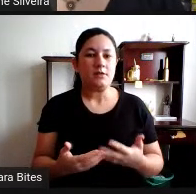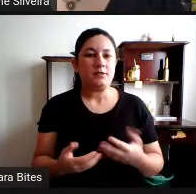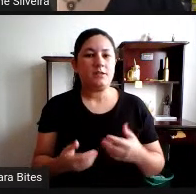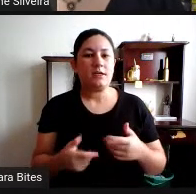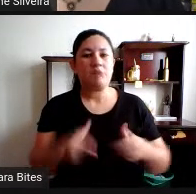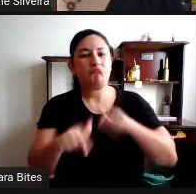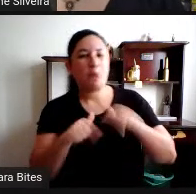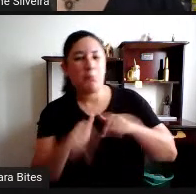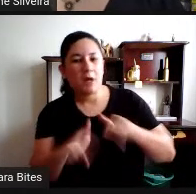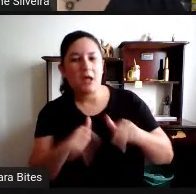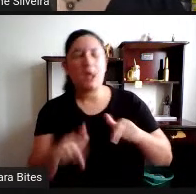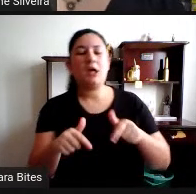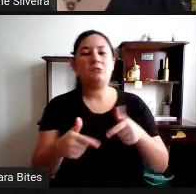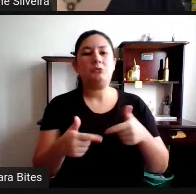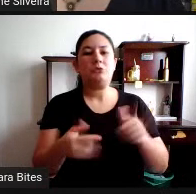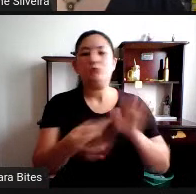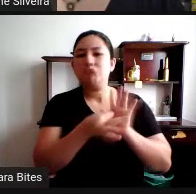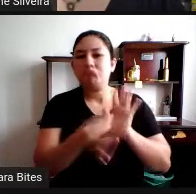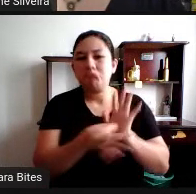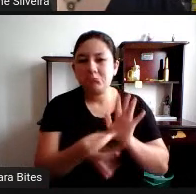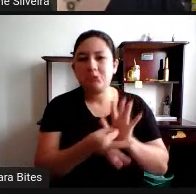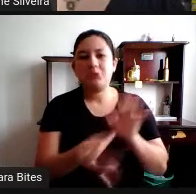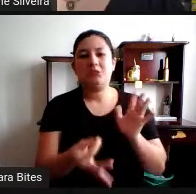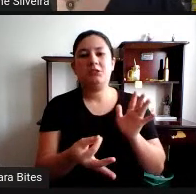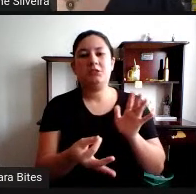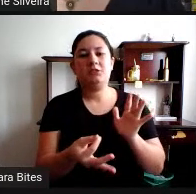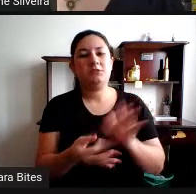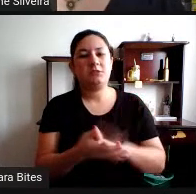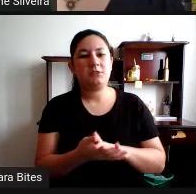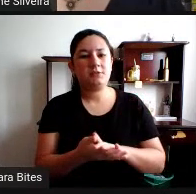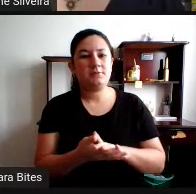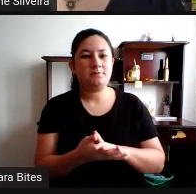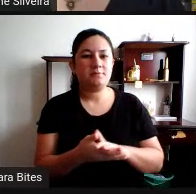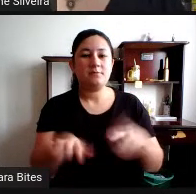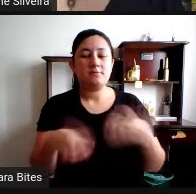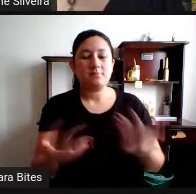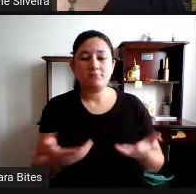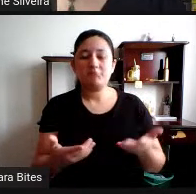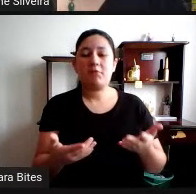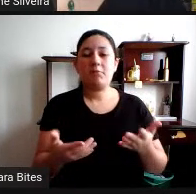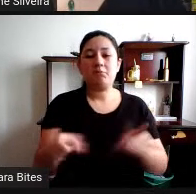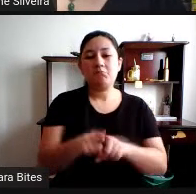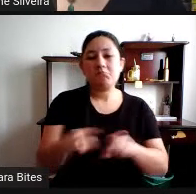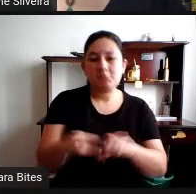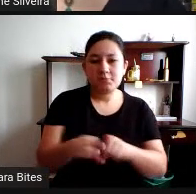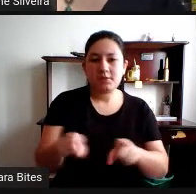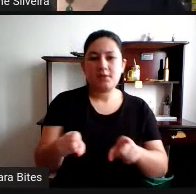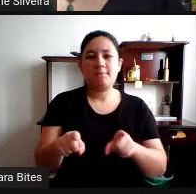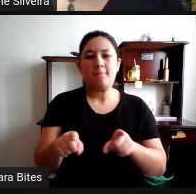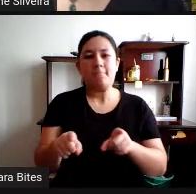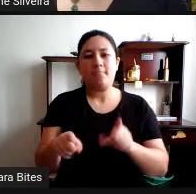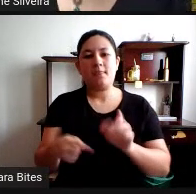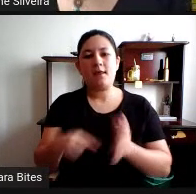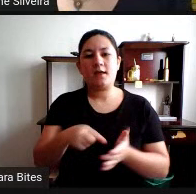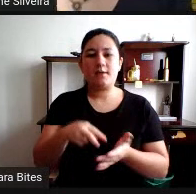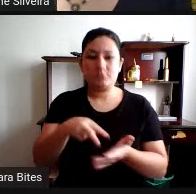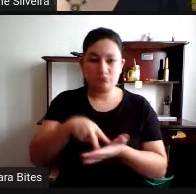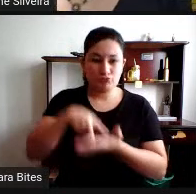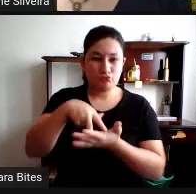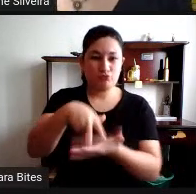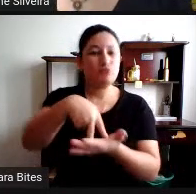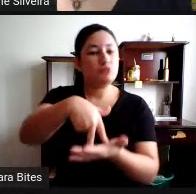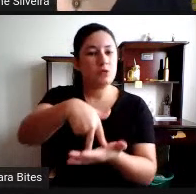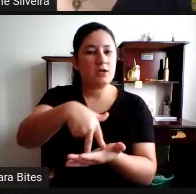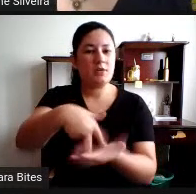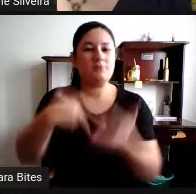uma crítica histórica ou quando explicitamente enuncia o lugar que o linguista deveria ocupar, sempre ao mesmo